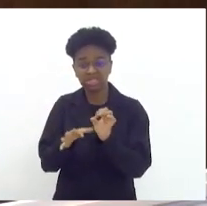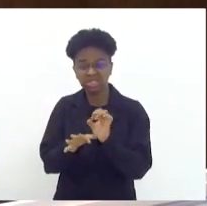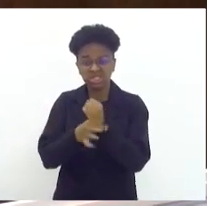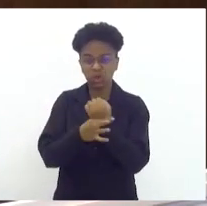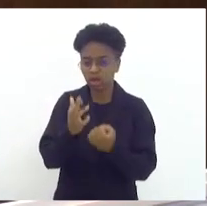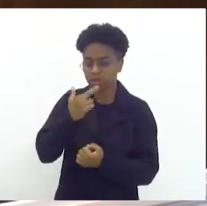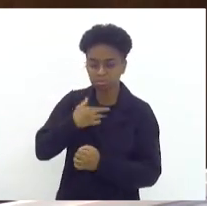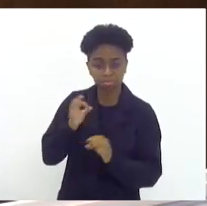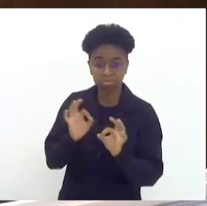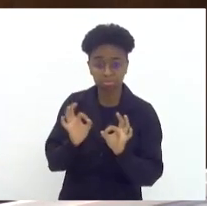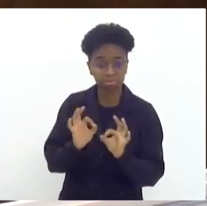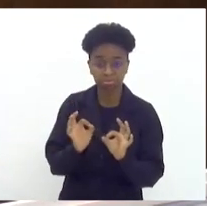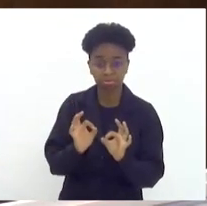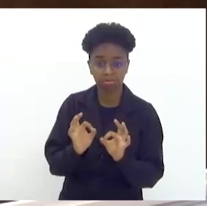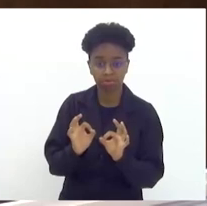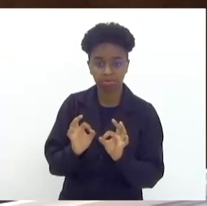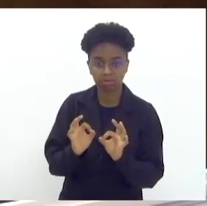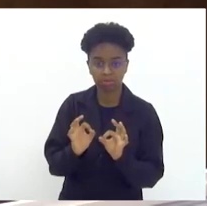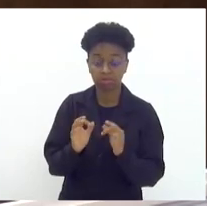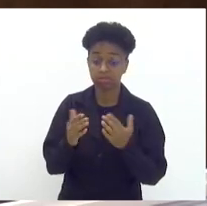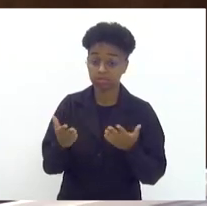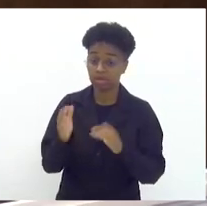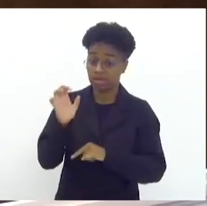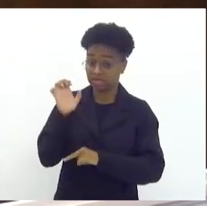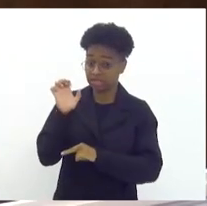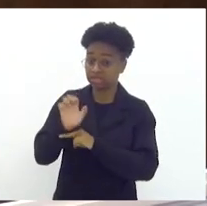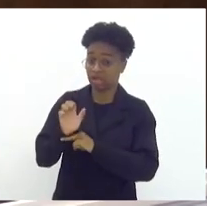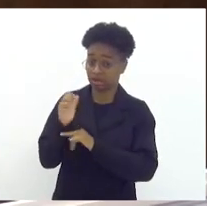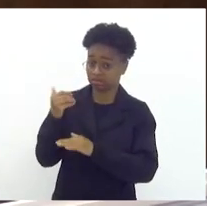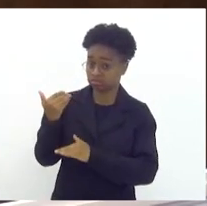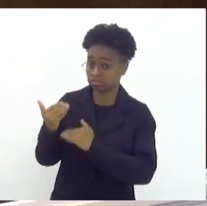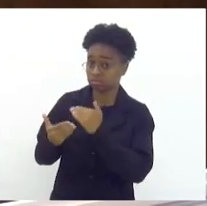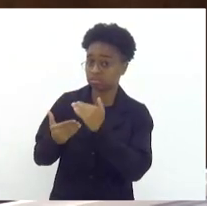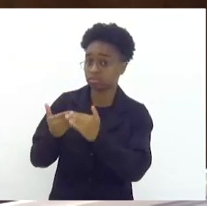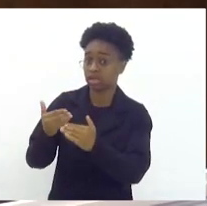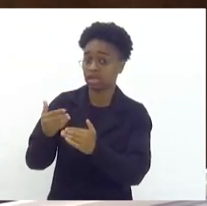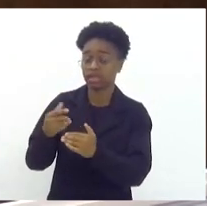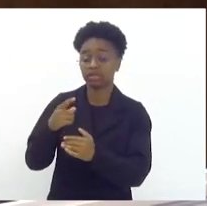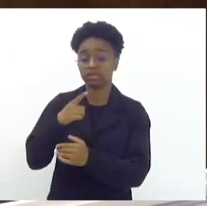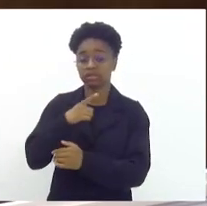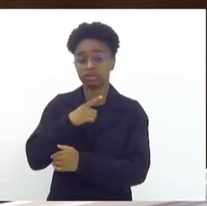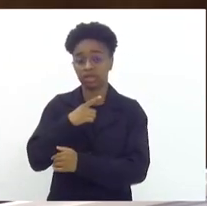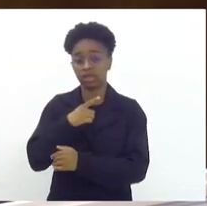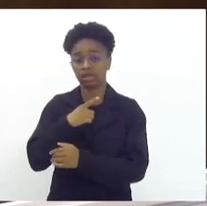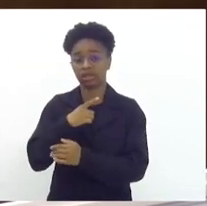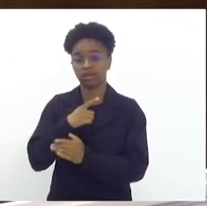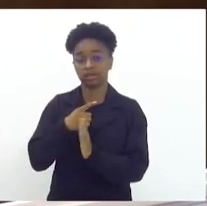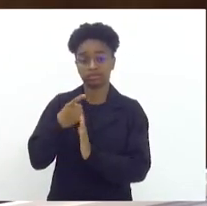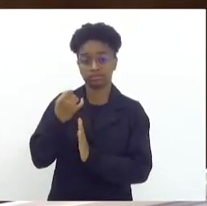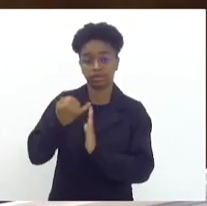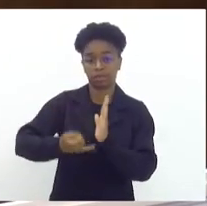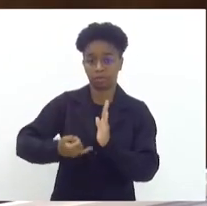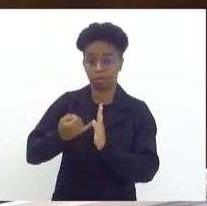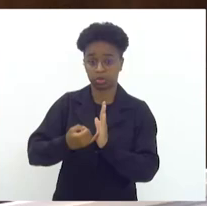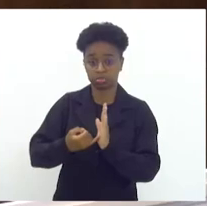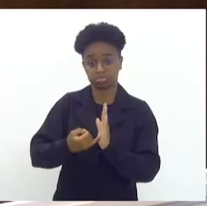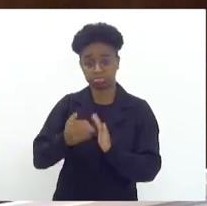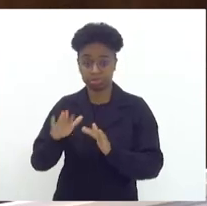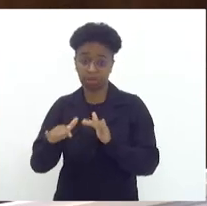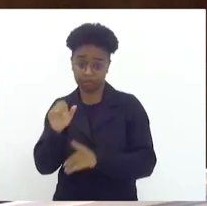responder o estado cresce o tributo no destino Possivelmente